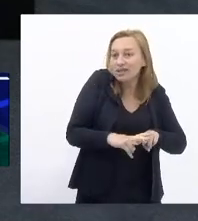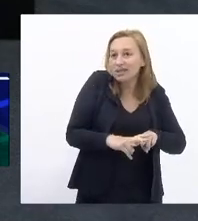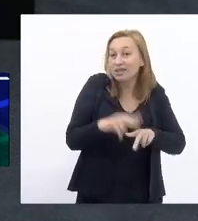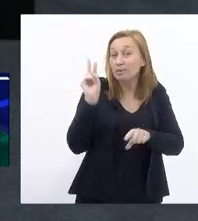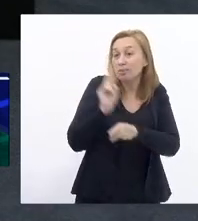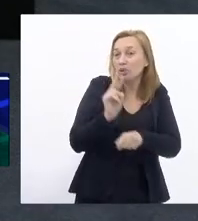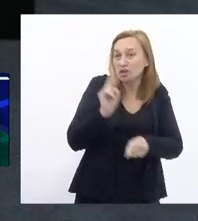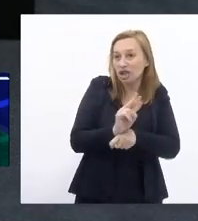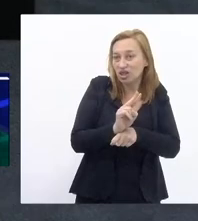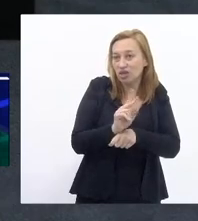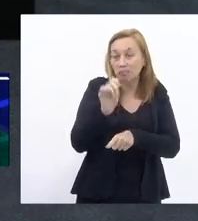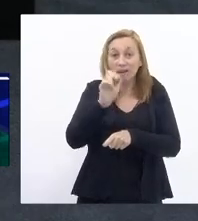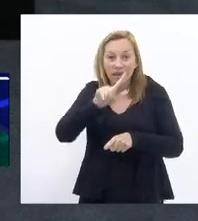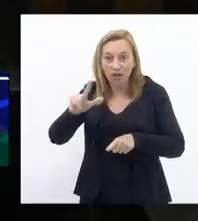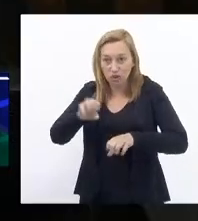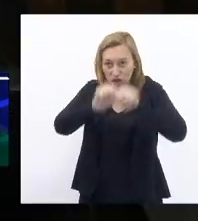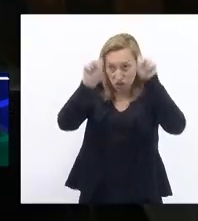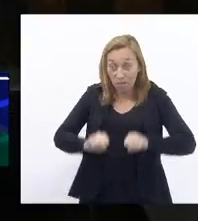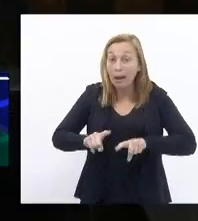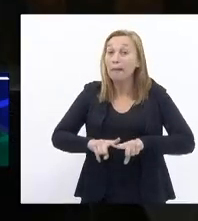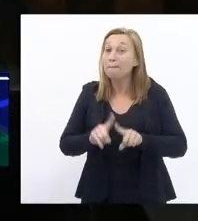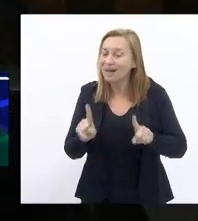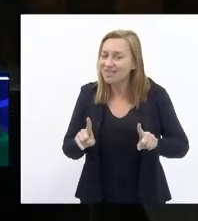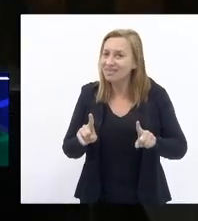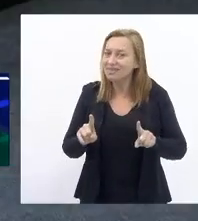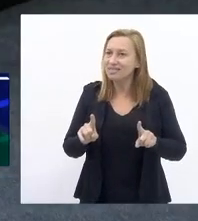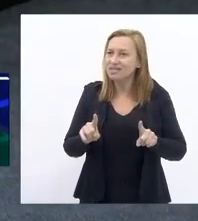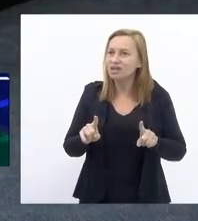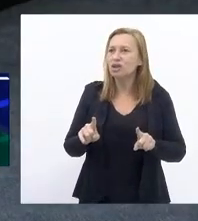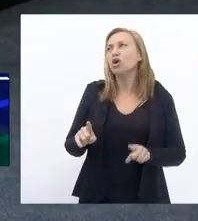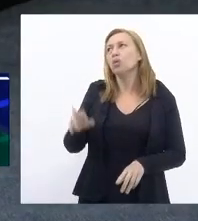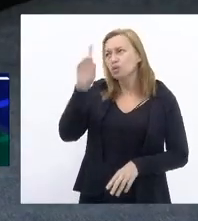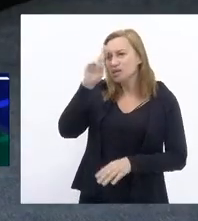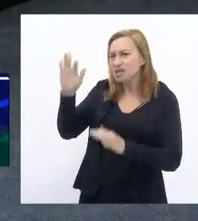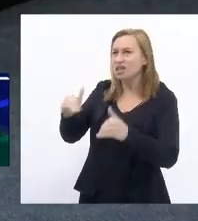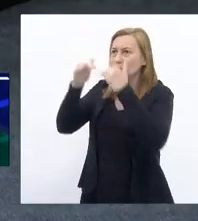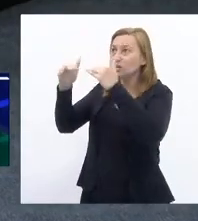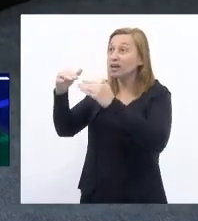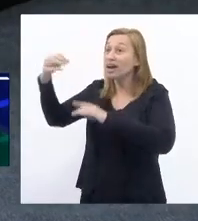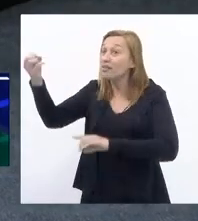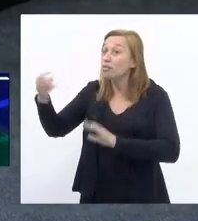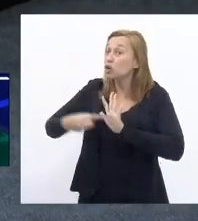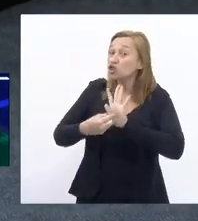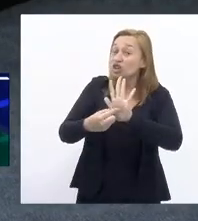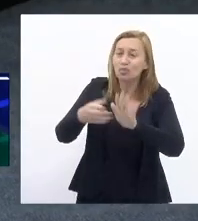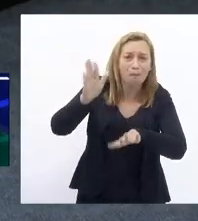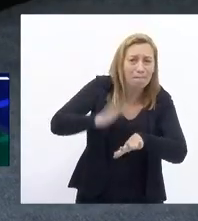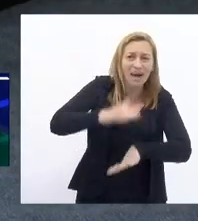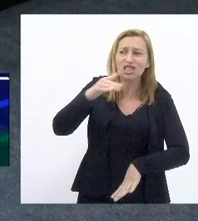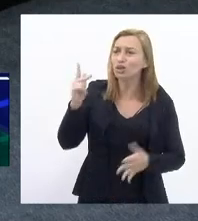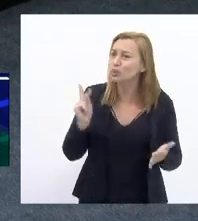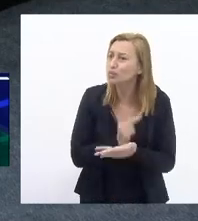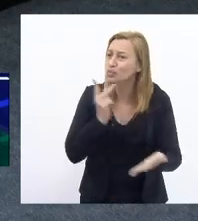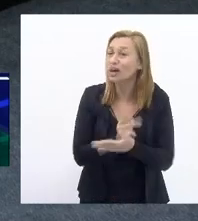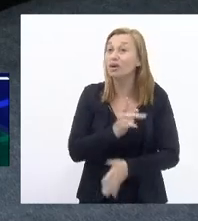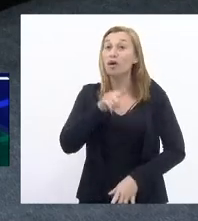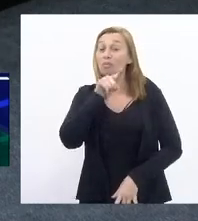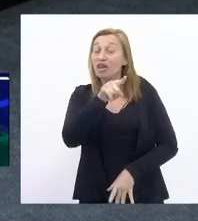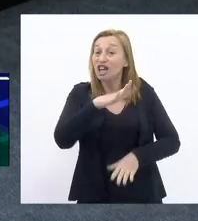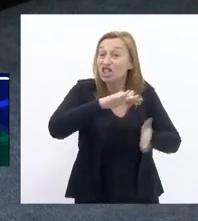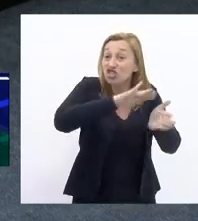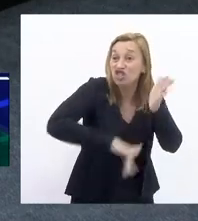sistema penal. No entanto, Vossa Excelência está revelando mais uma hipocrisia, porque ele